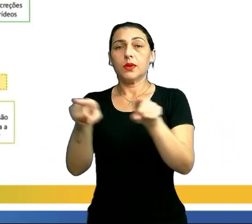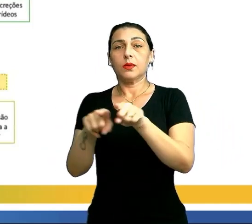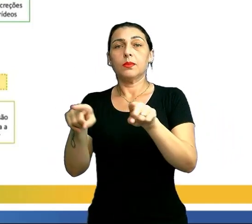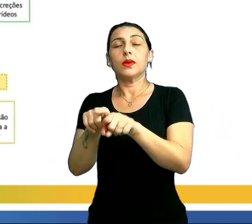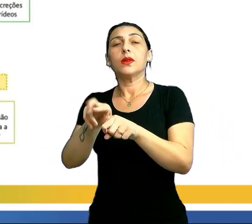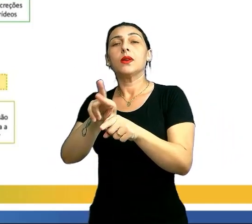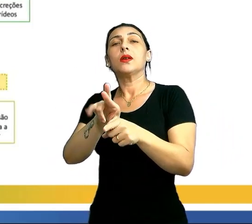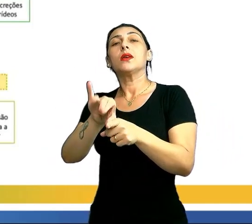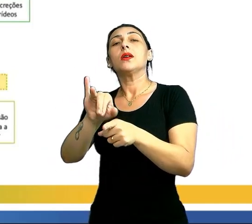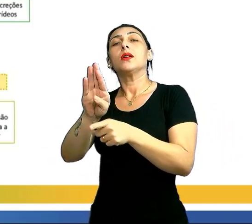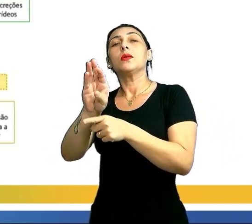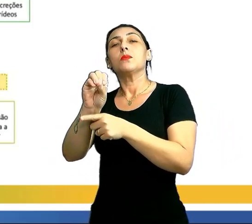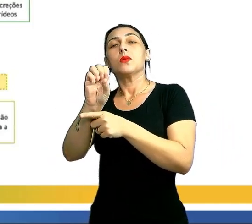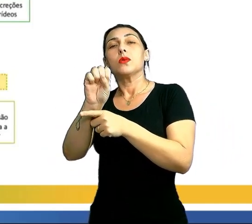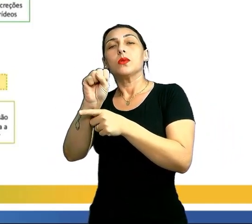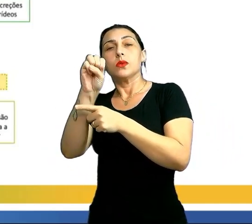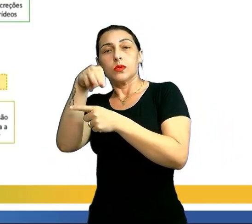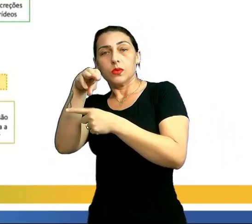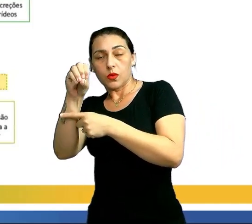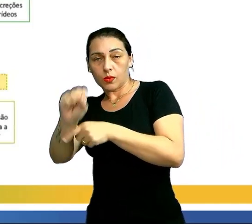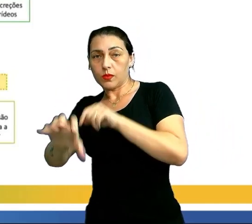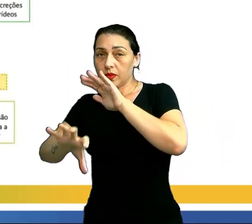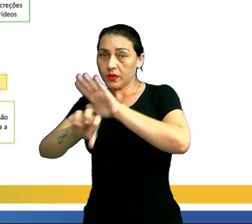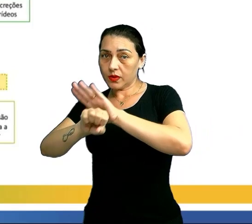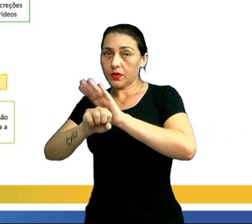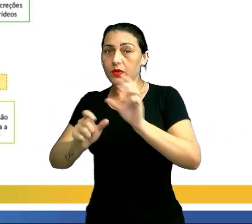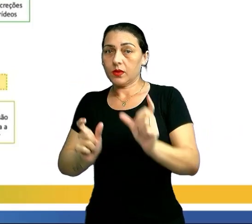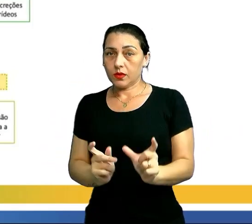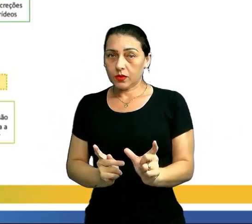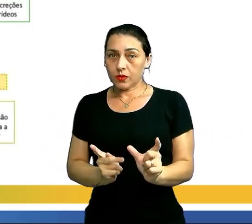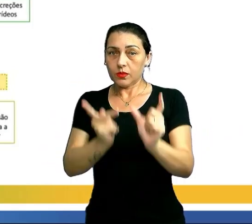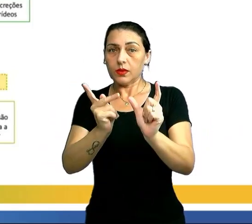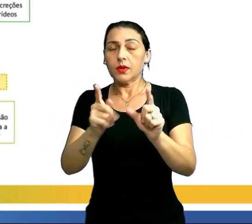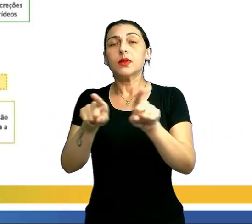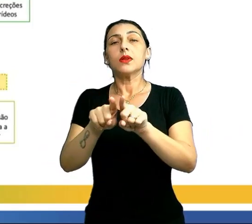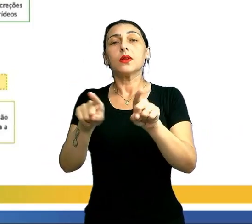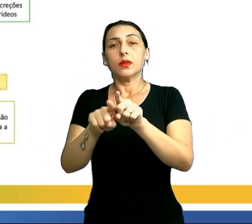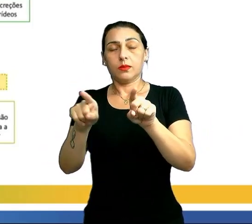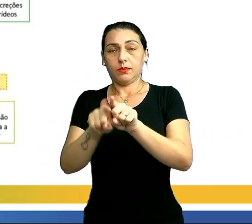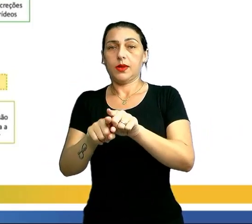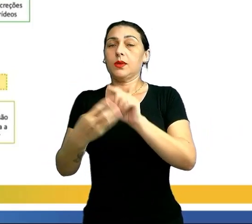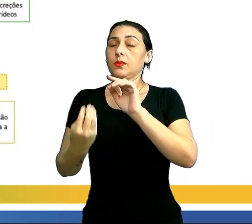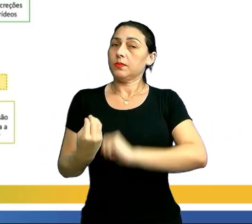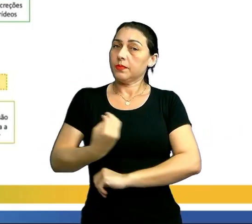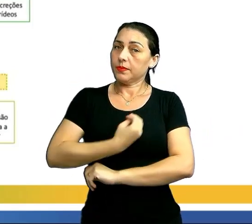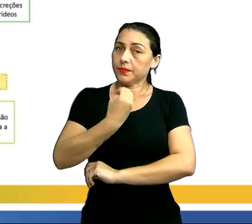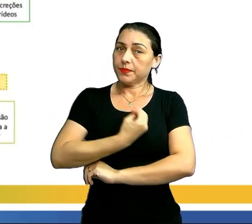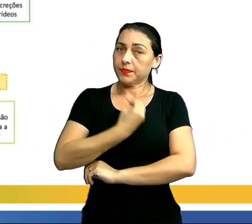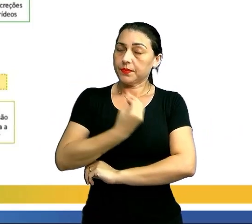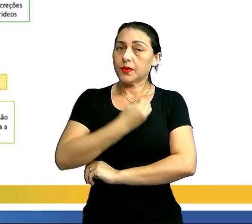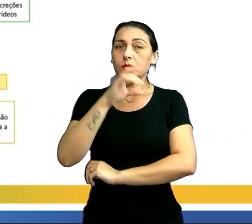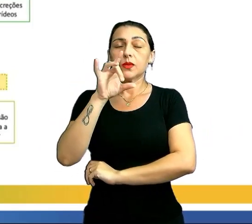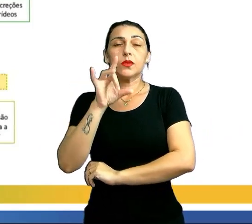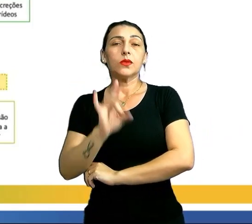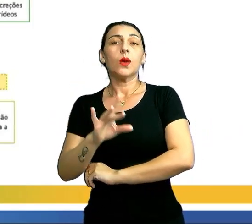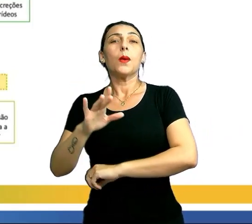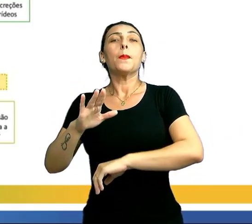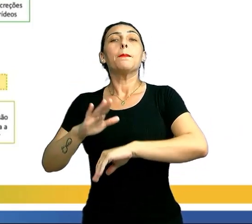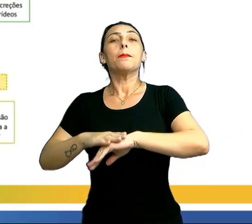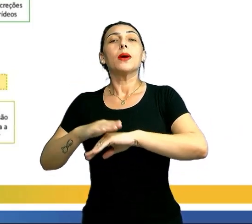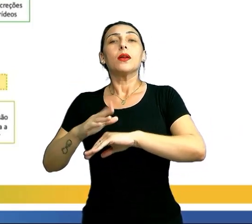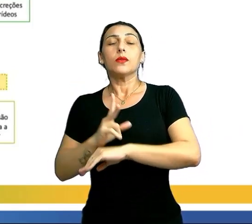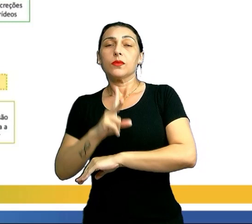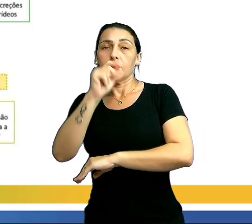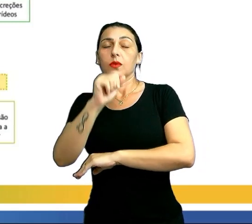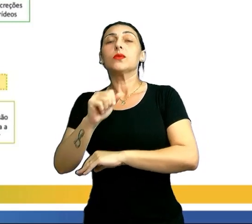ribossomos, que fazem síntese de proteínas, e aí estes estão presentes, só que de forma mais